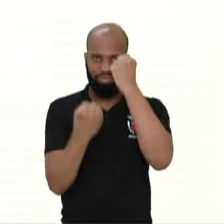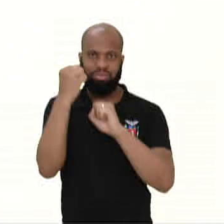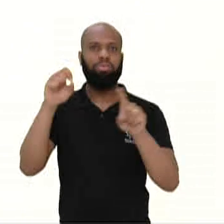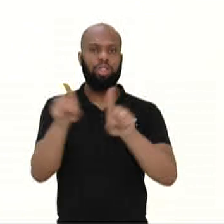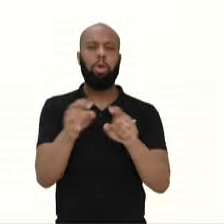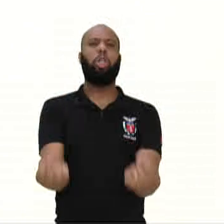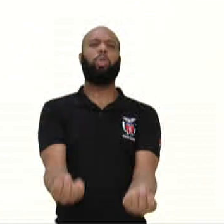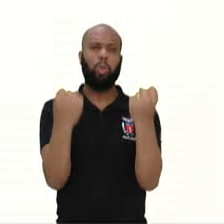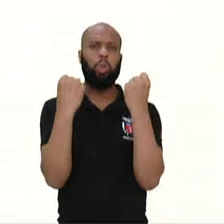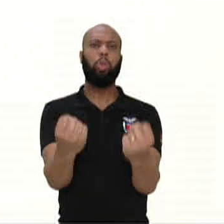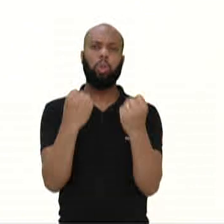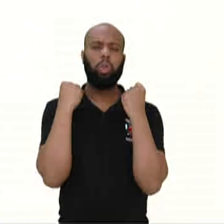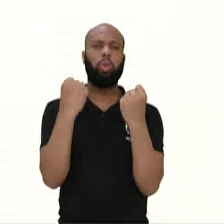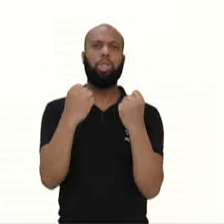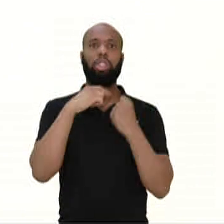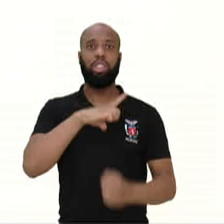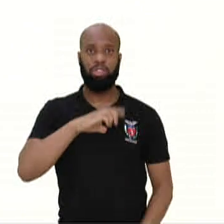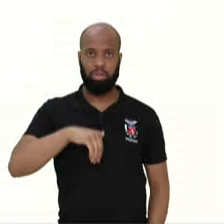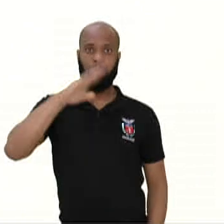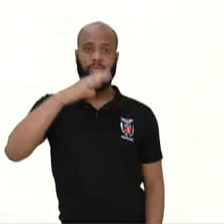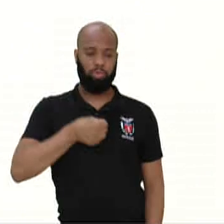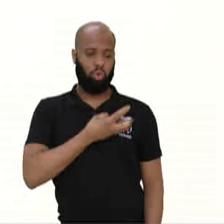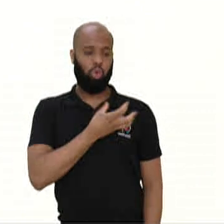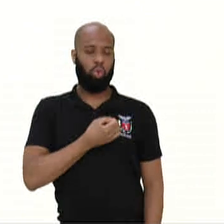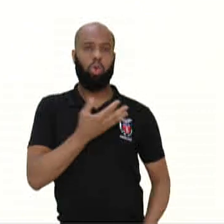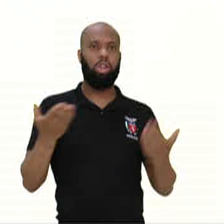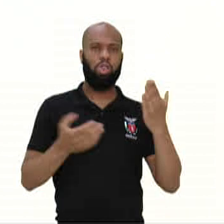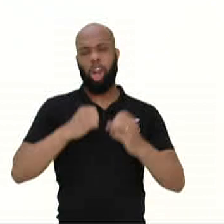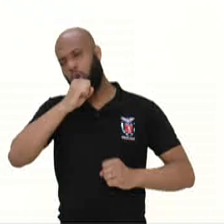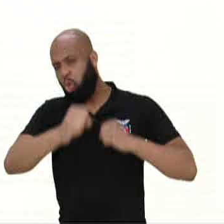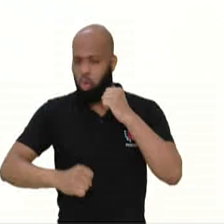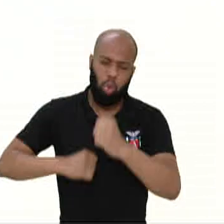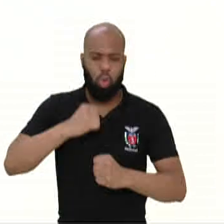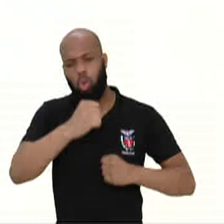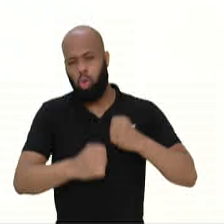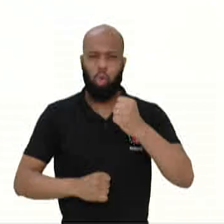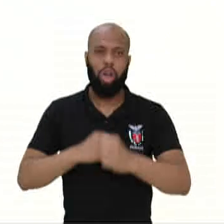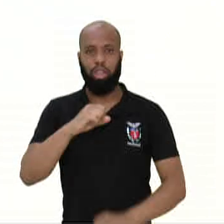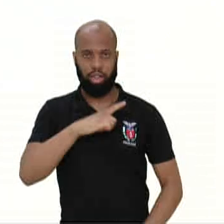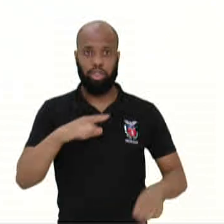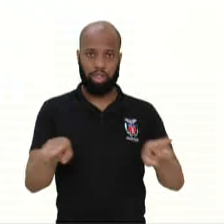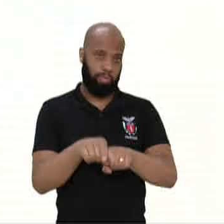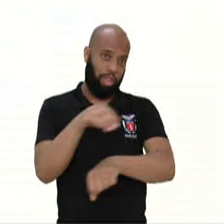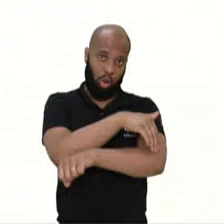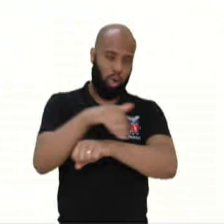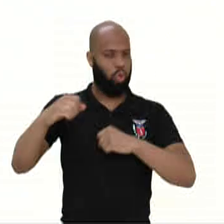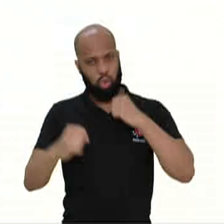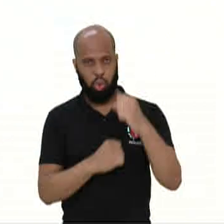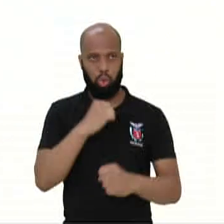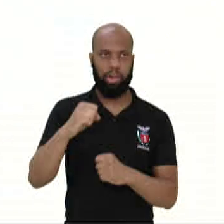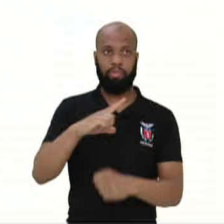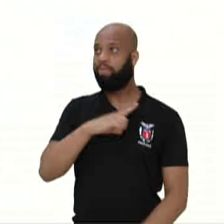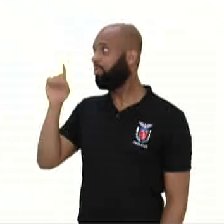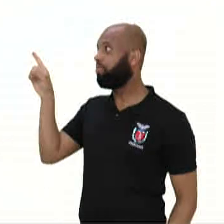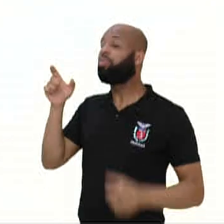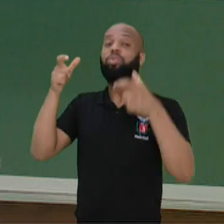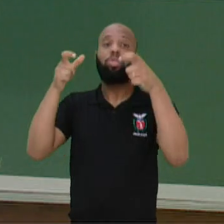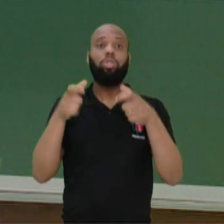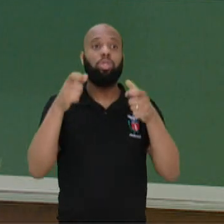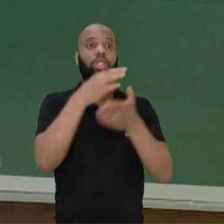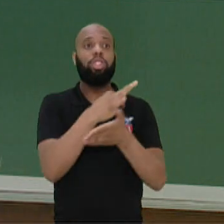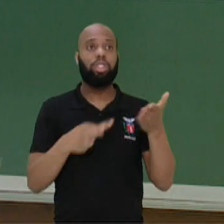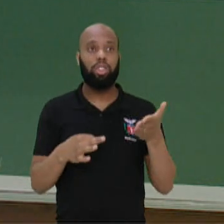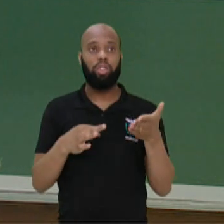de musculação e o número de pessoas correndo pelas ruas. E aí tem a fonte aqui desse trecho do